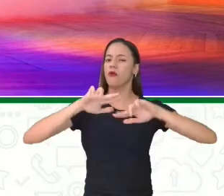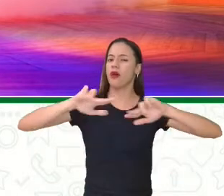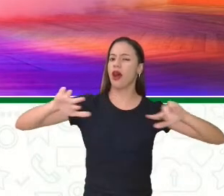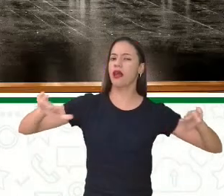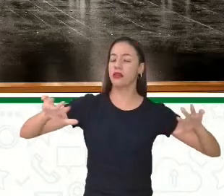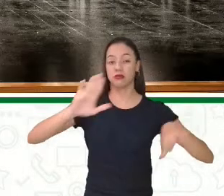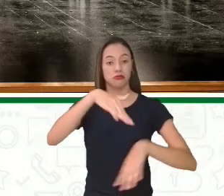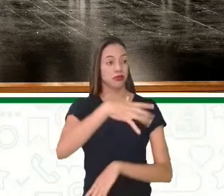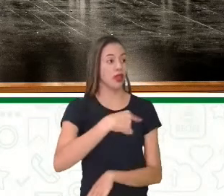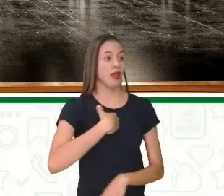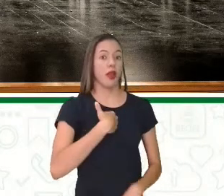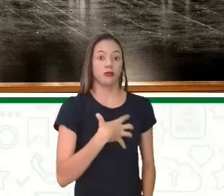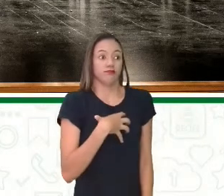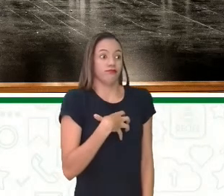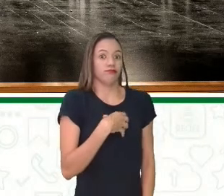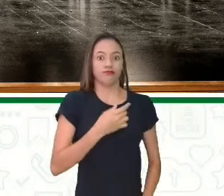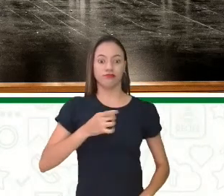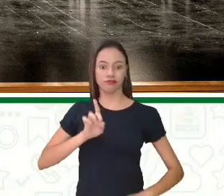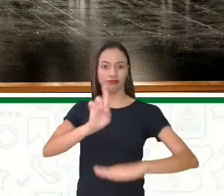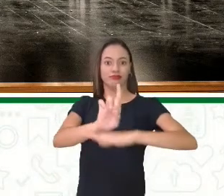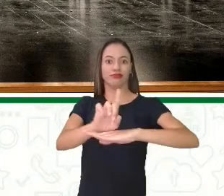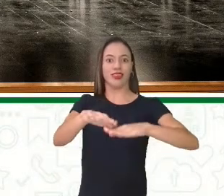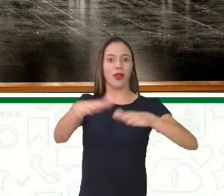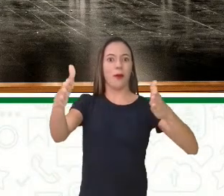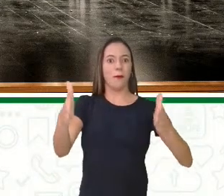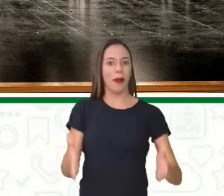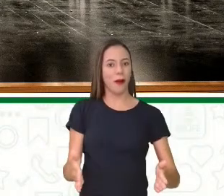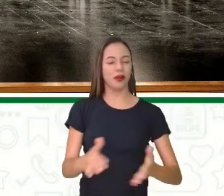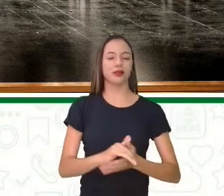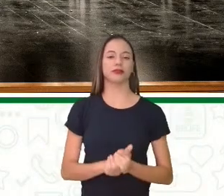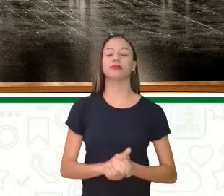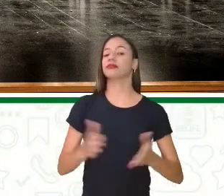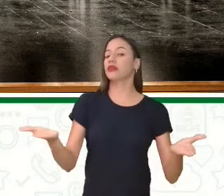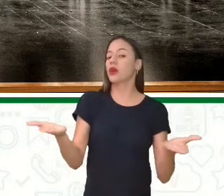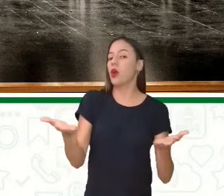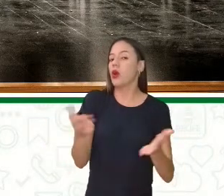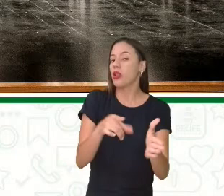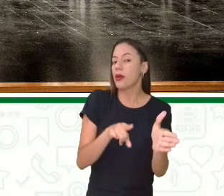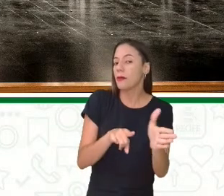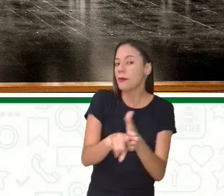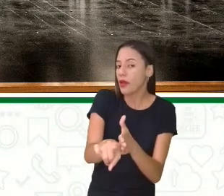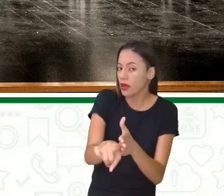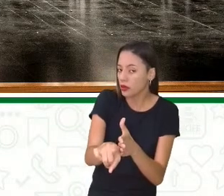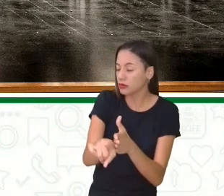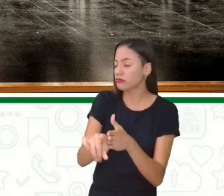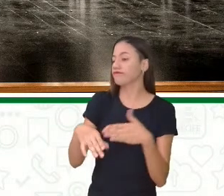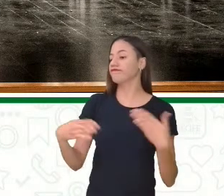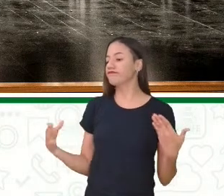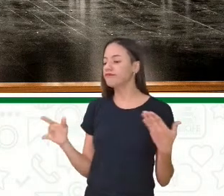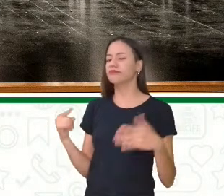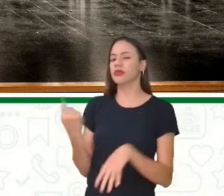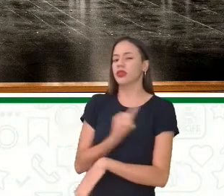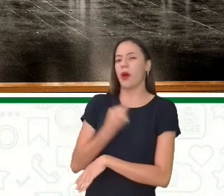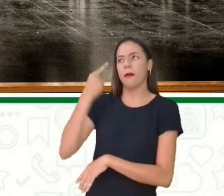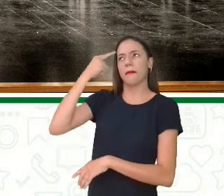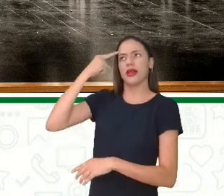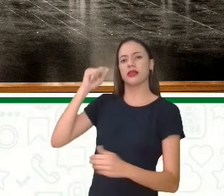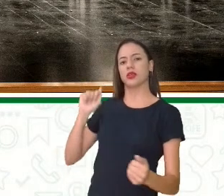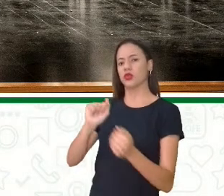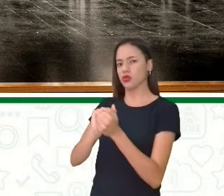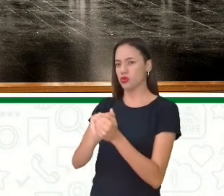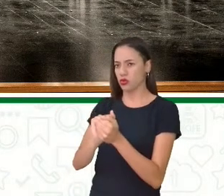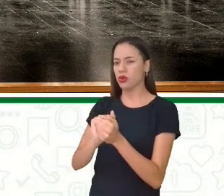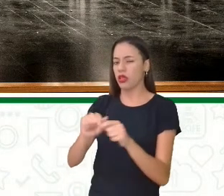meio. E aí vem uma pergunta que a gente pode pensar junto